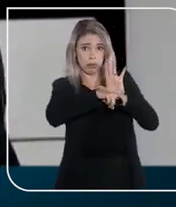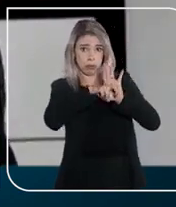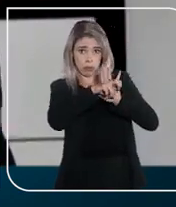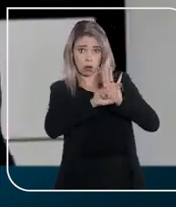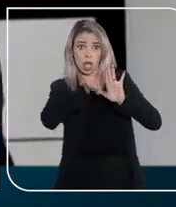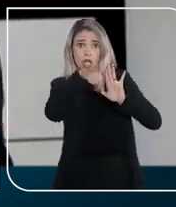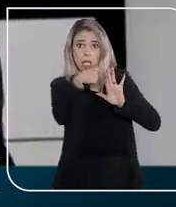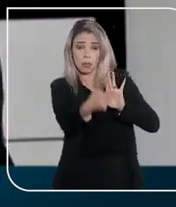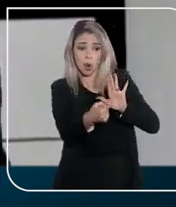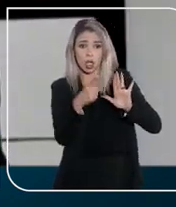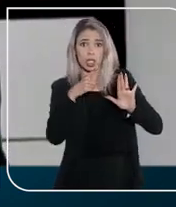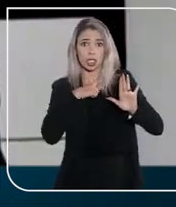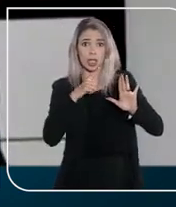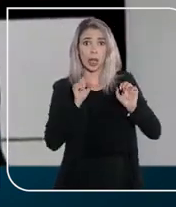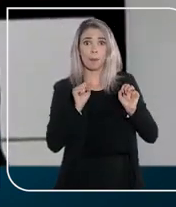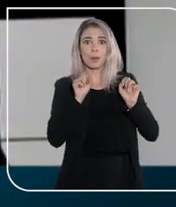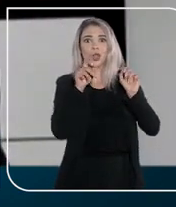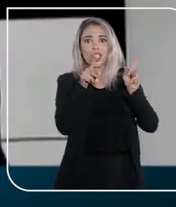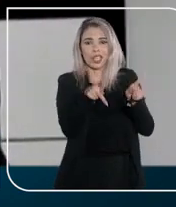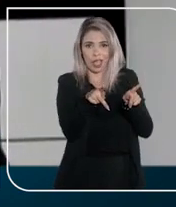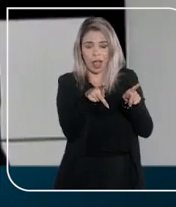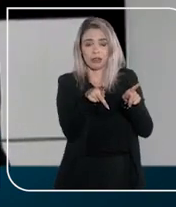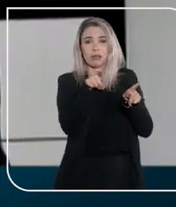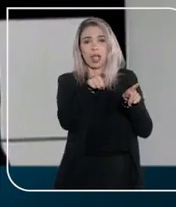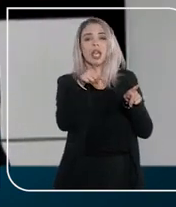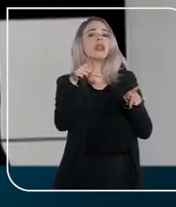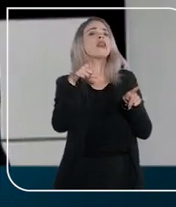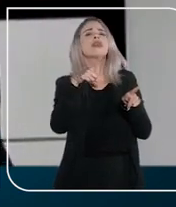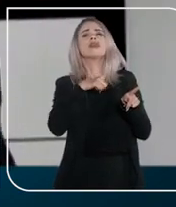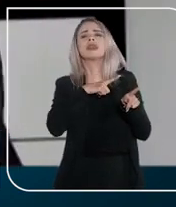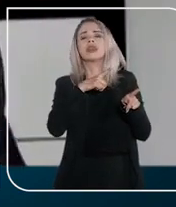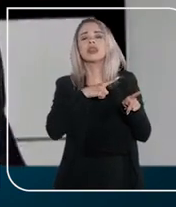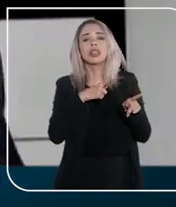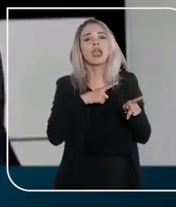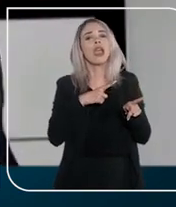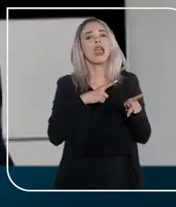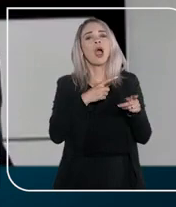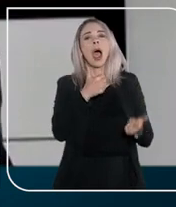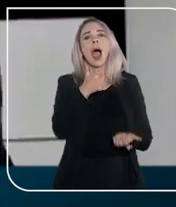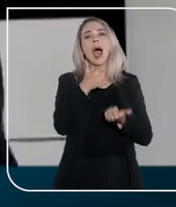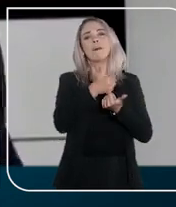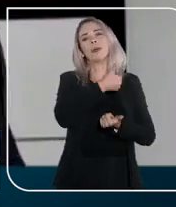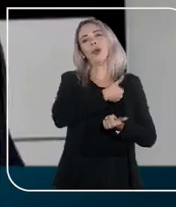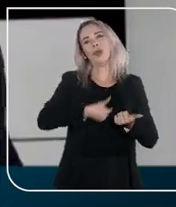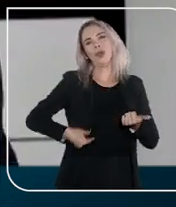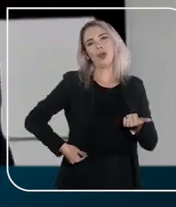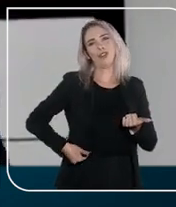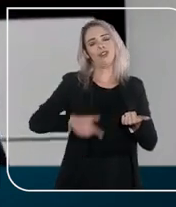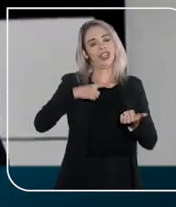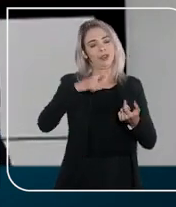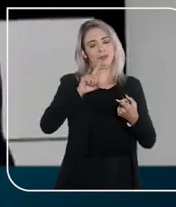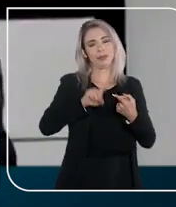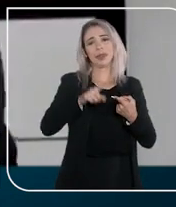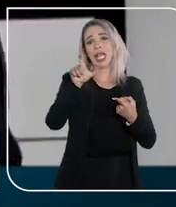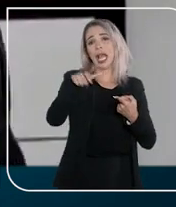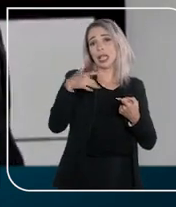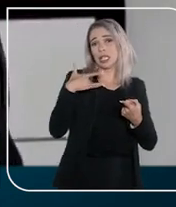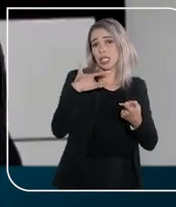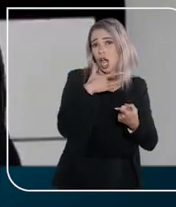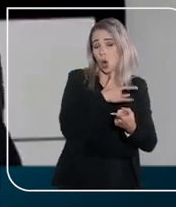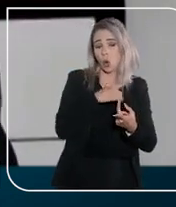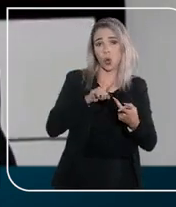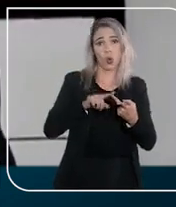eventualmente viesse a ser aposentado, ele teria a mão do Estado sobre ele, com um plano de saúde, com